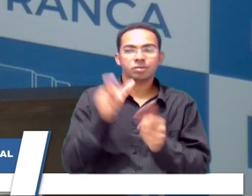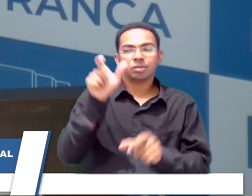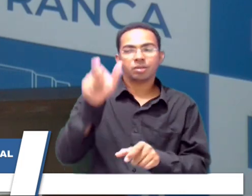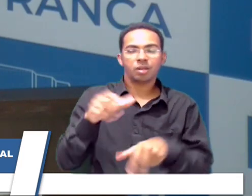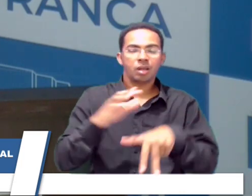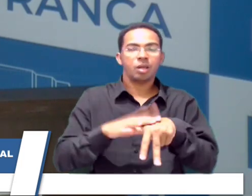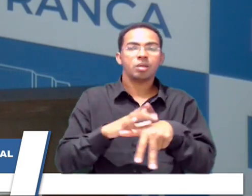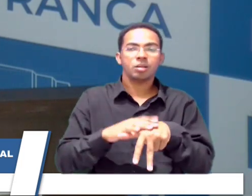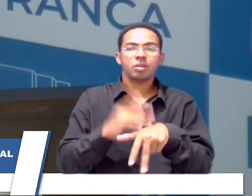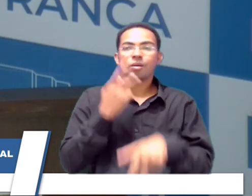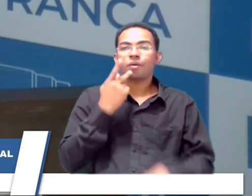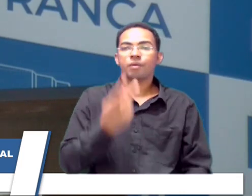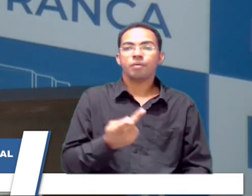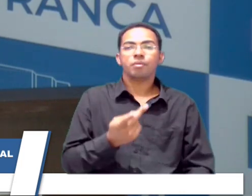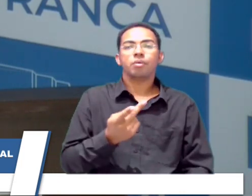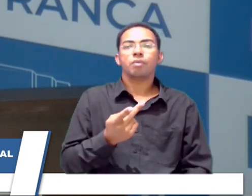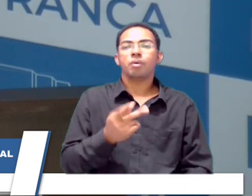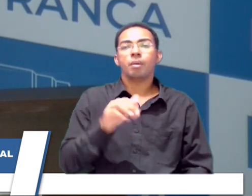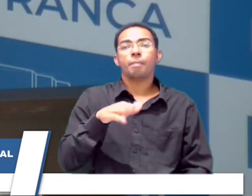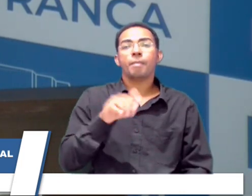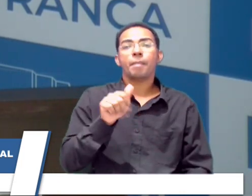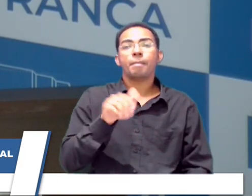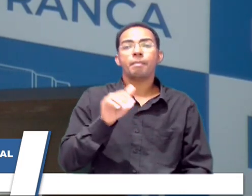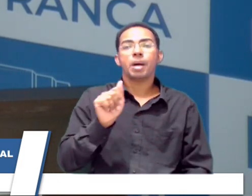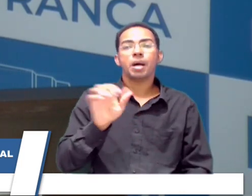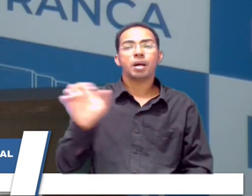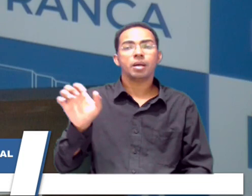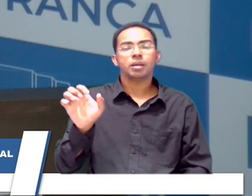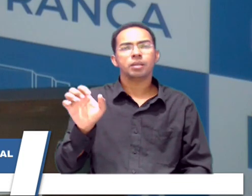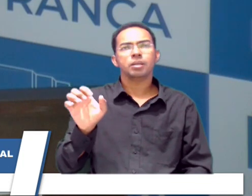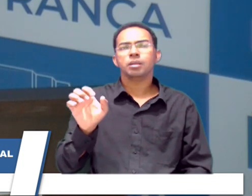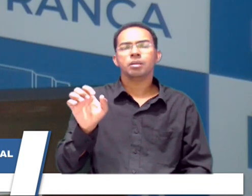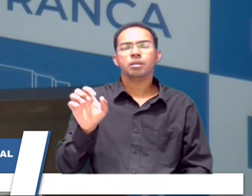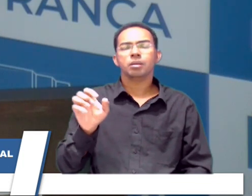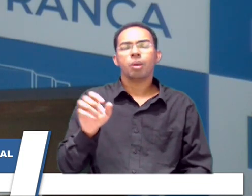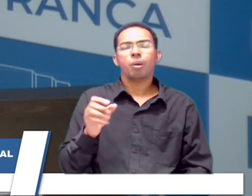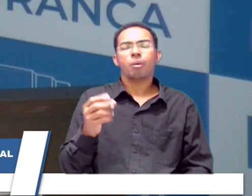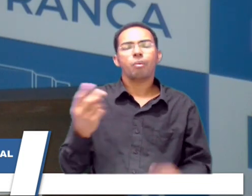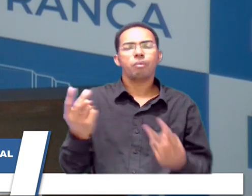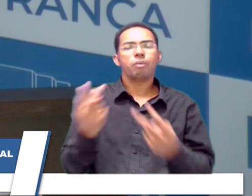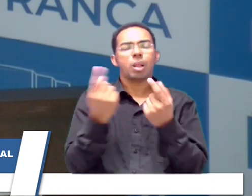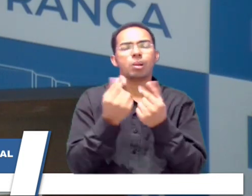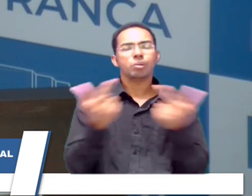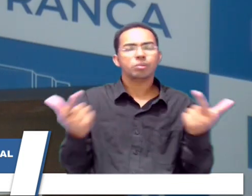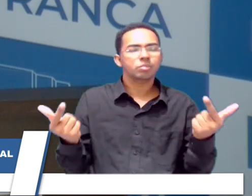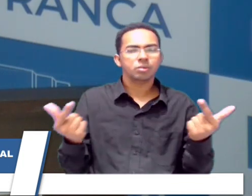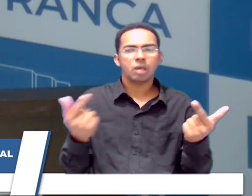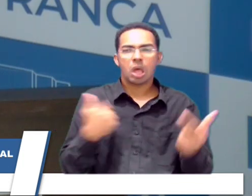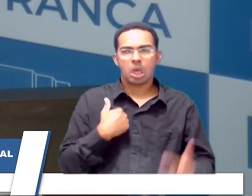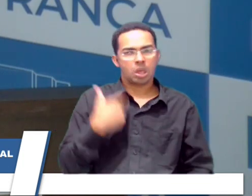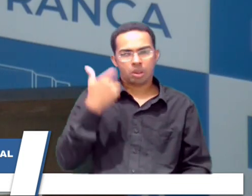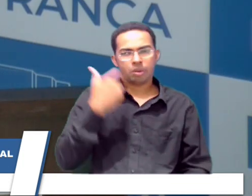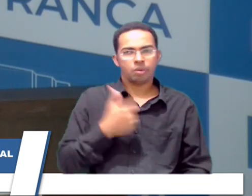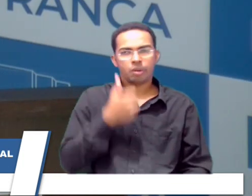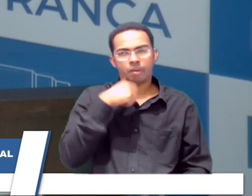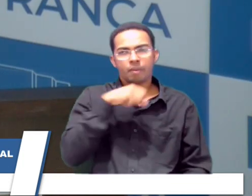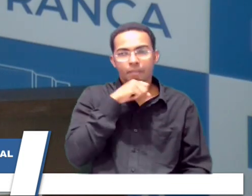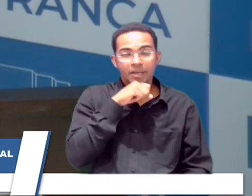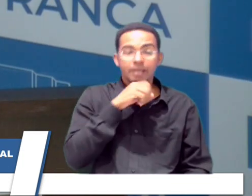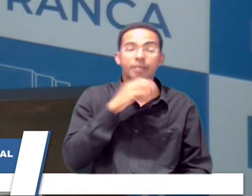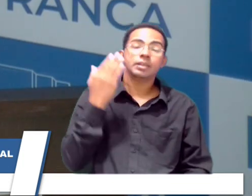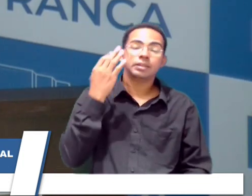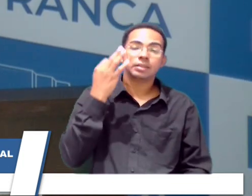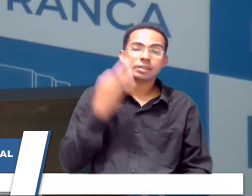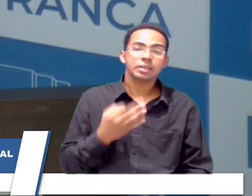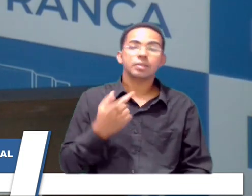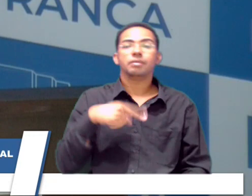ela falou a primeira vez mamãe. E isso não tem preço, né? Eu não sou mãe, mas eu tenho certeza que para quem é